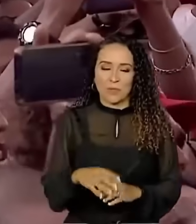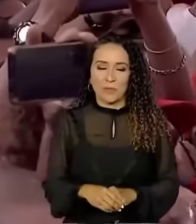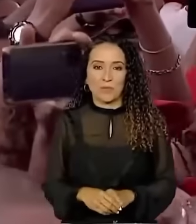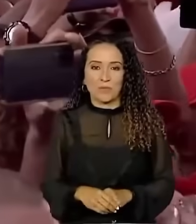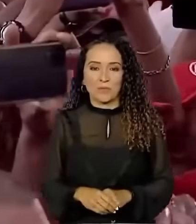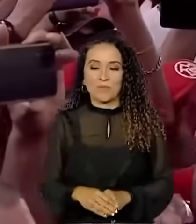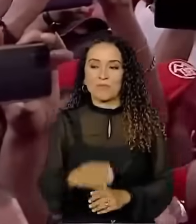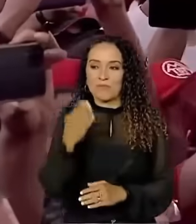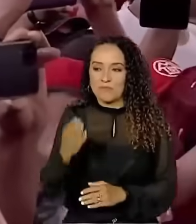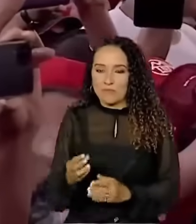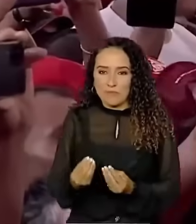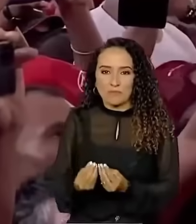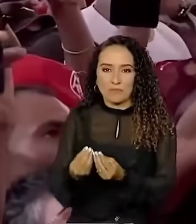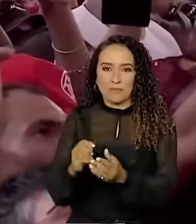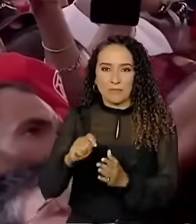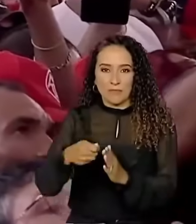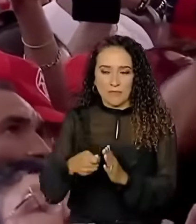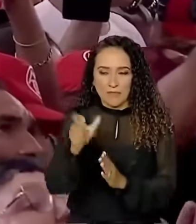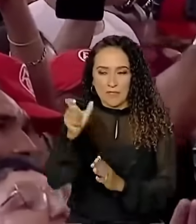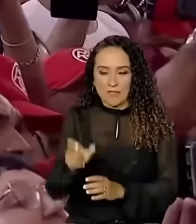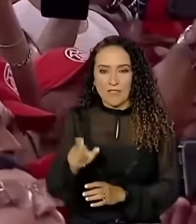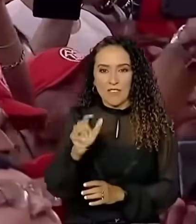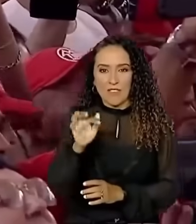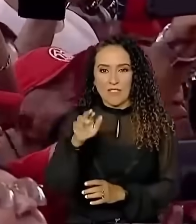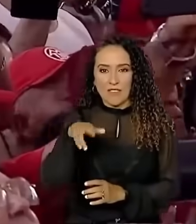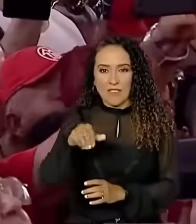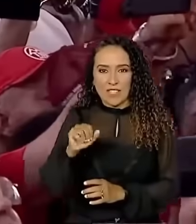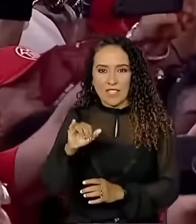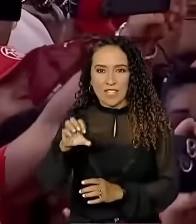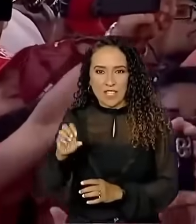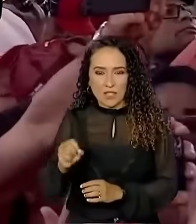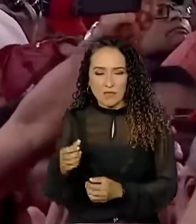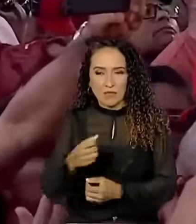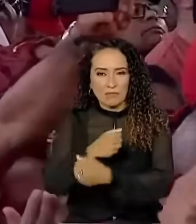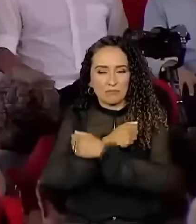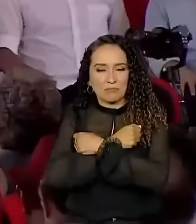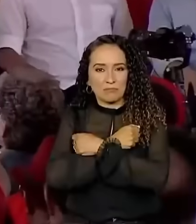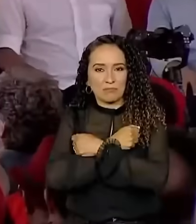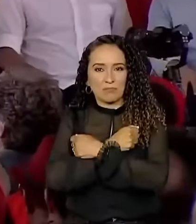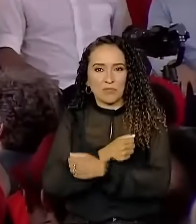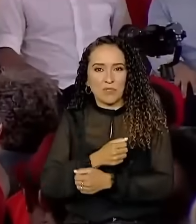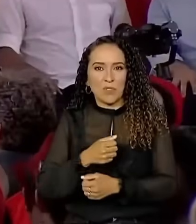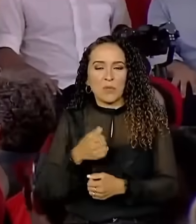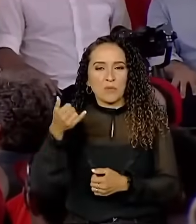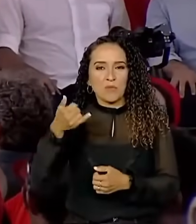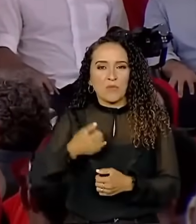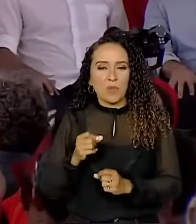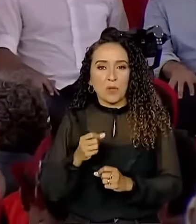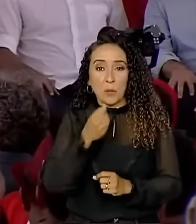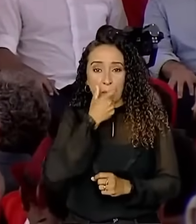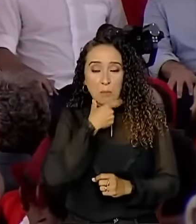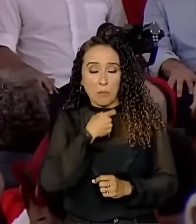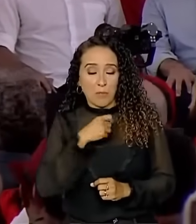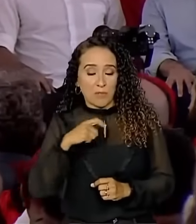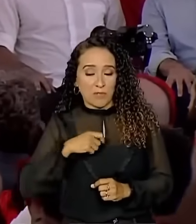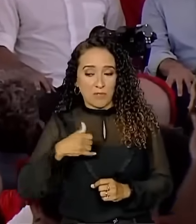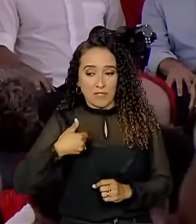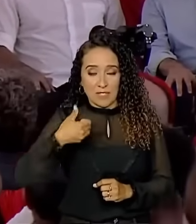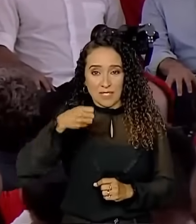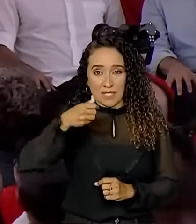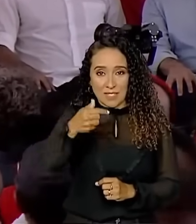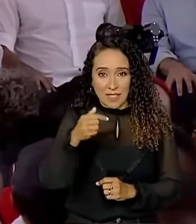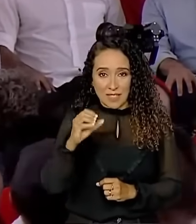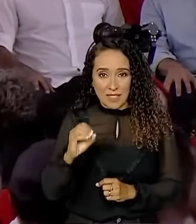senhor que eu entreguei a chave, o seu Francisco, ele veio me abraçar e disse o seguinte: Boulos, eu tenho 70